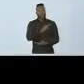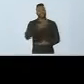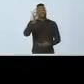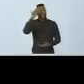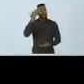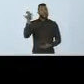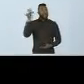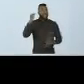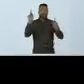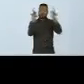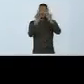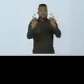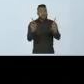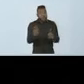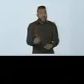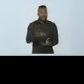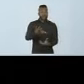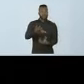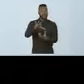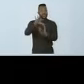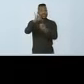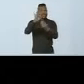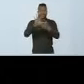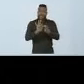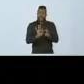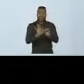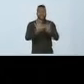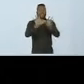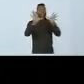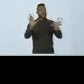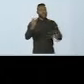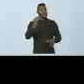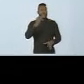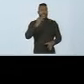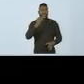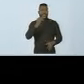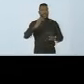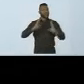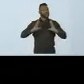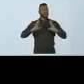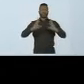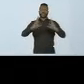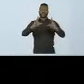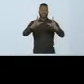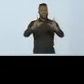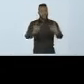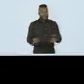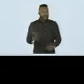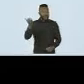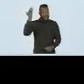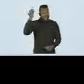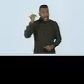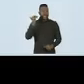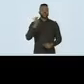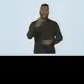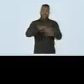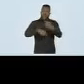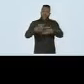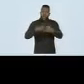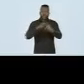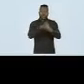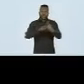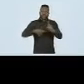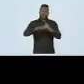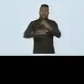não dá pra negar. Foi um período de paz, de democracia, liberdade e oportunidades para todos. Foi o tempo de